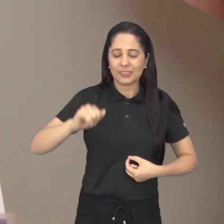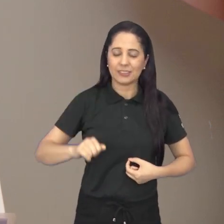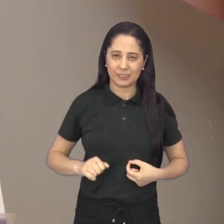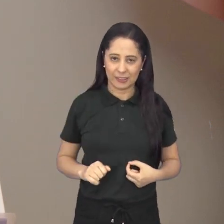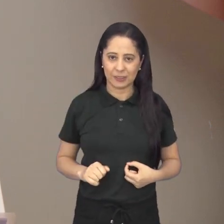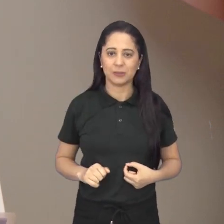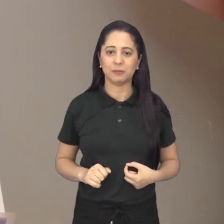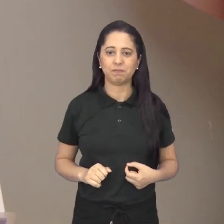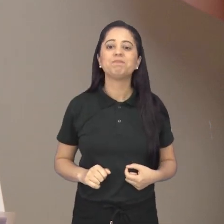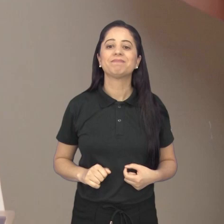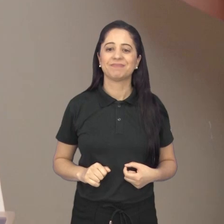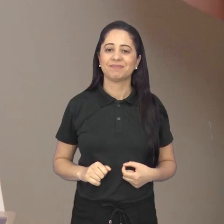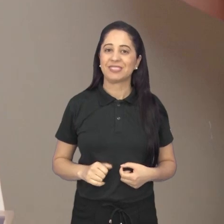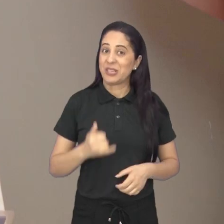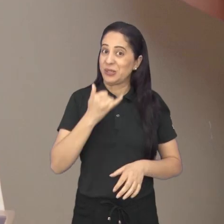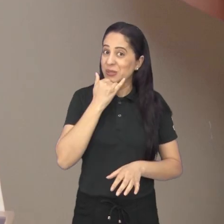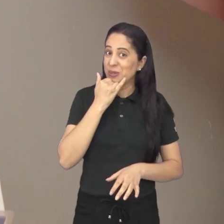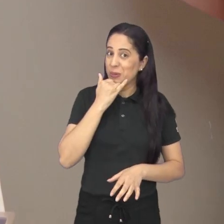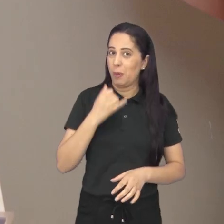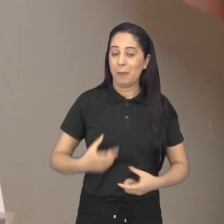câncer coloretal.